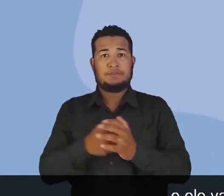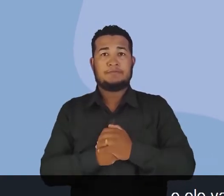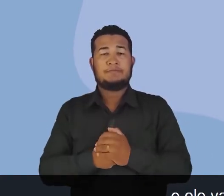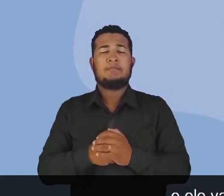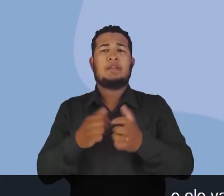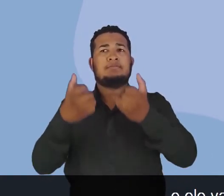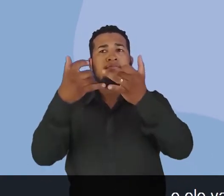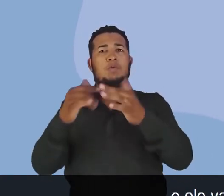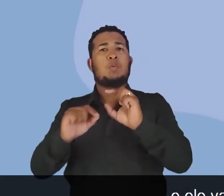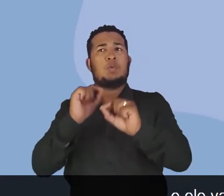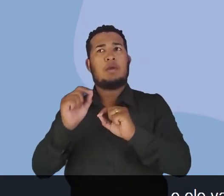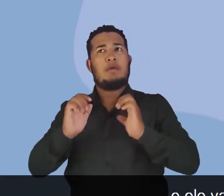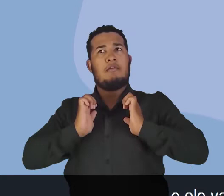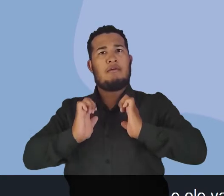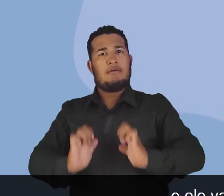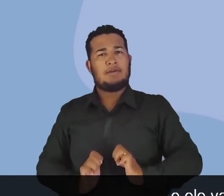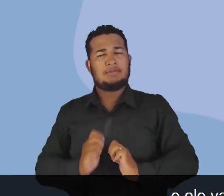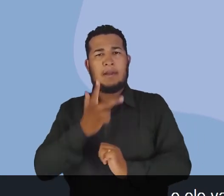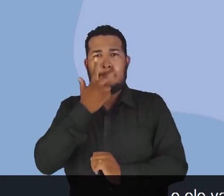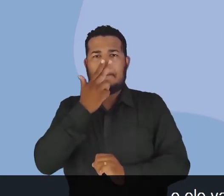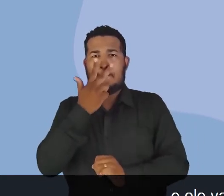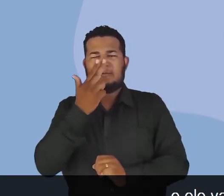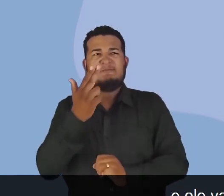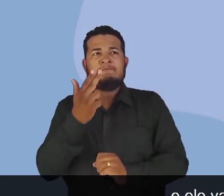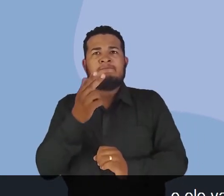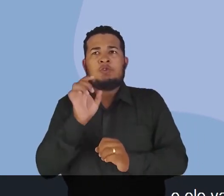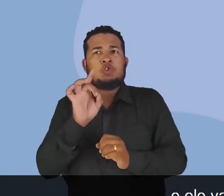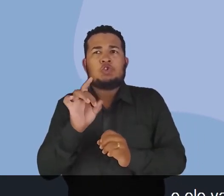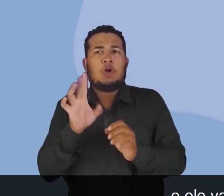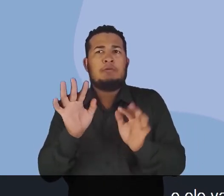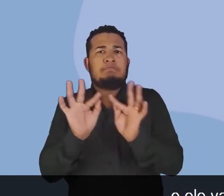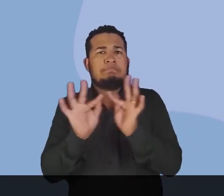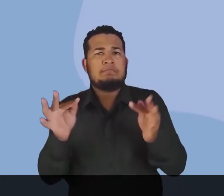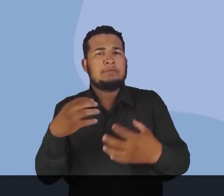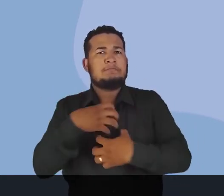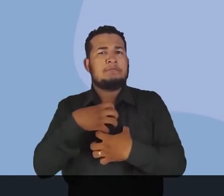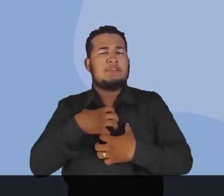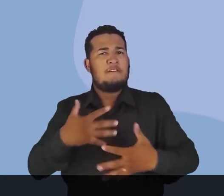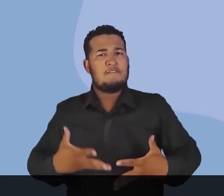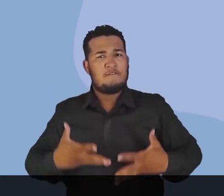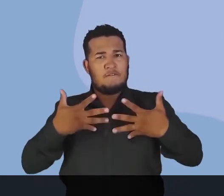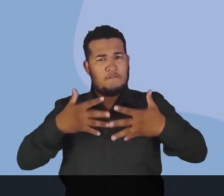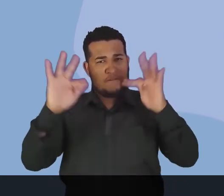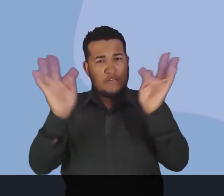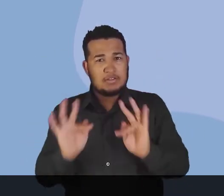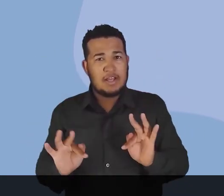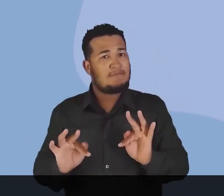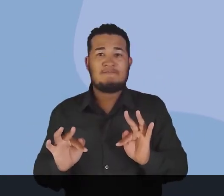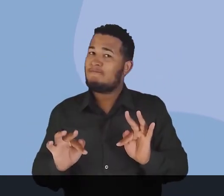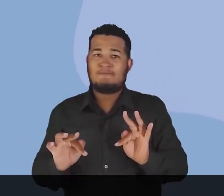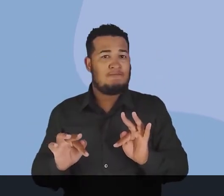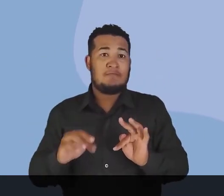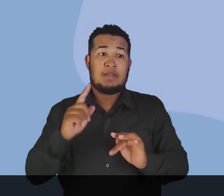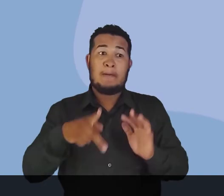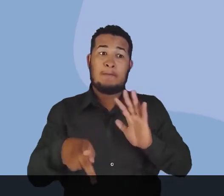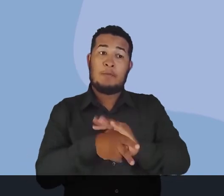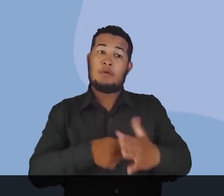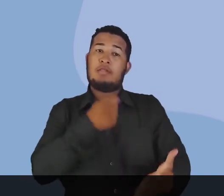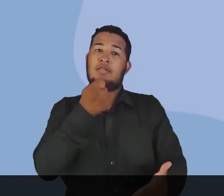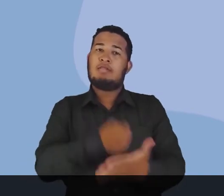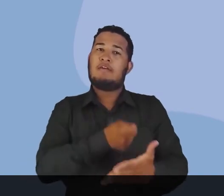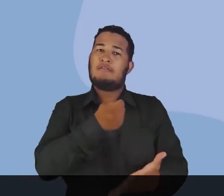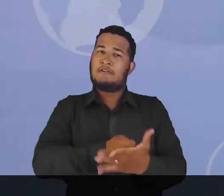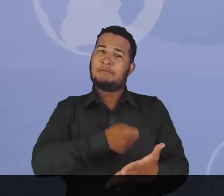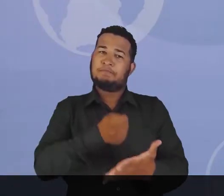a ética não se pauta em torno da felicidade, ela se pauta em torno do dever. Vem